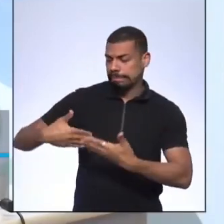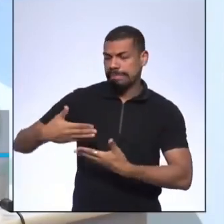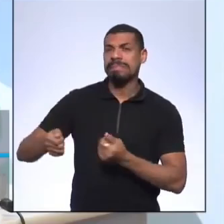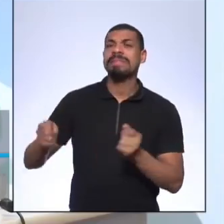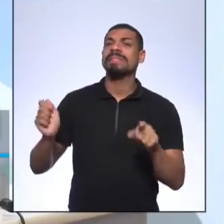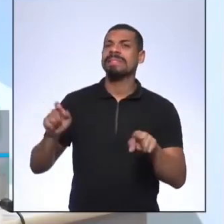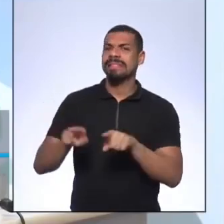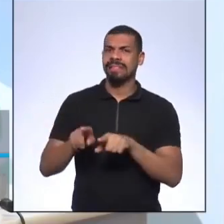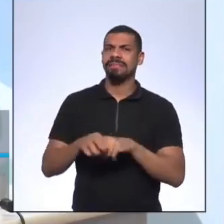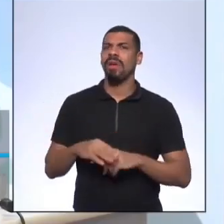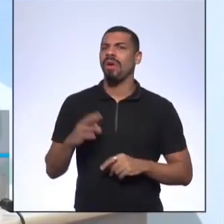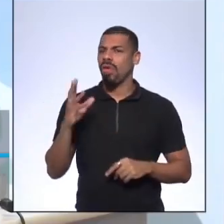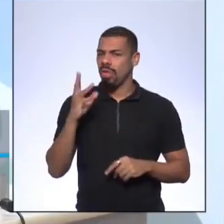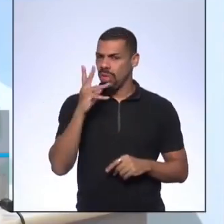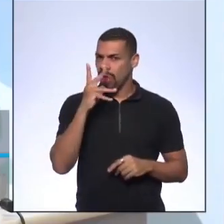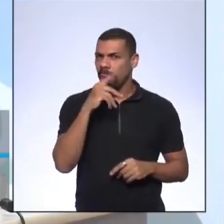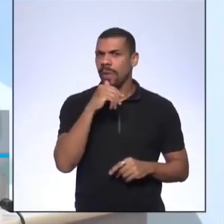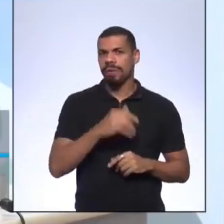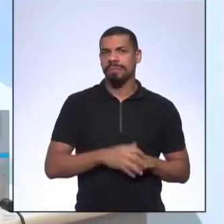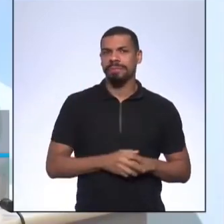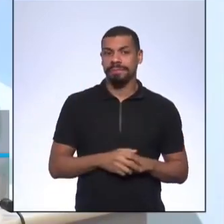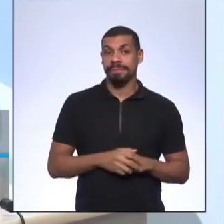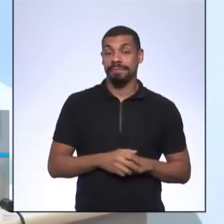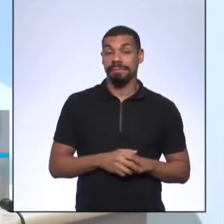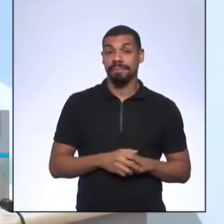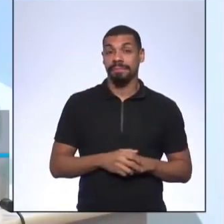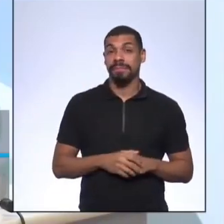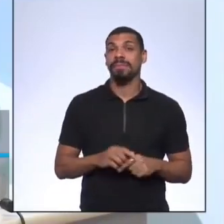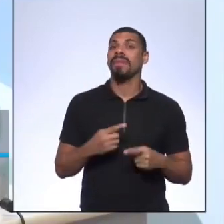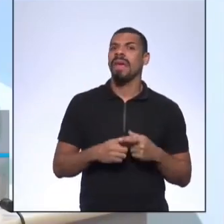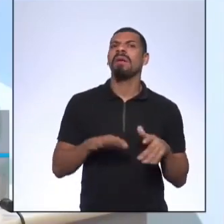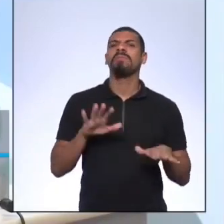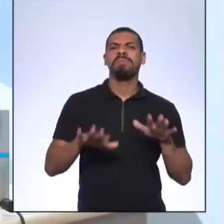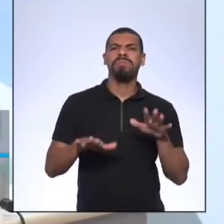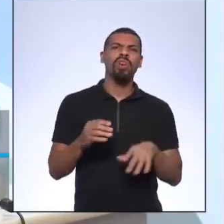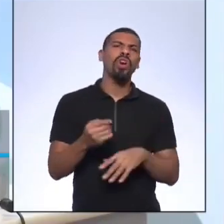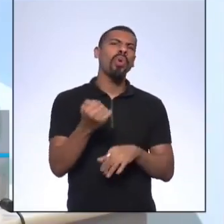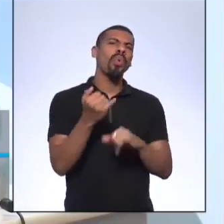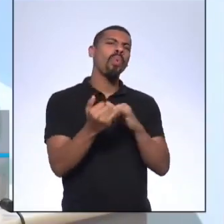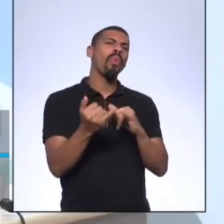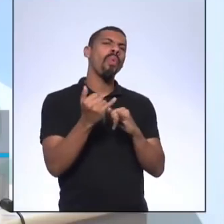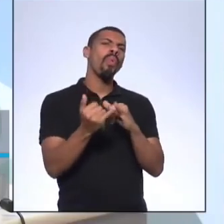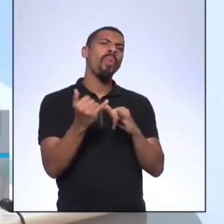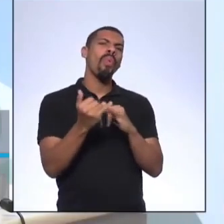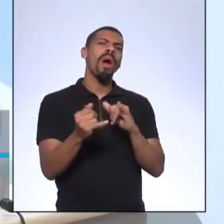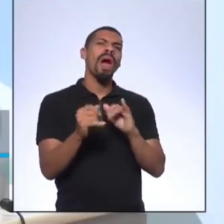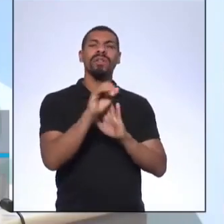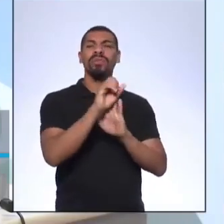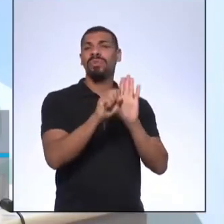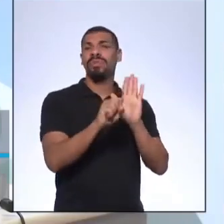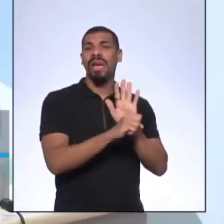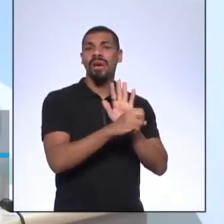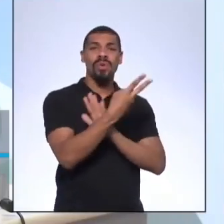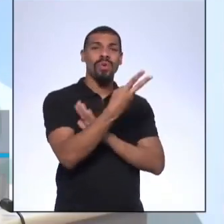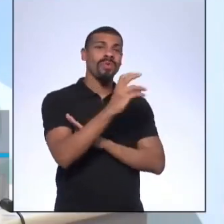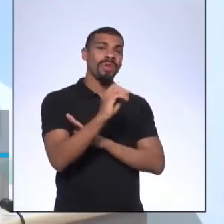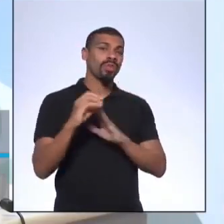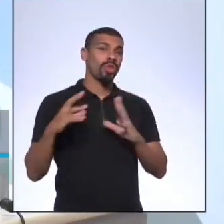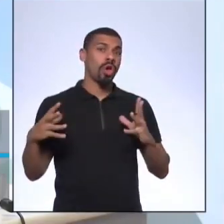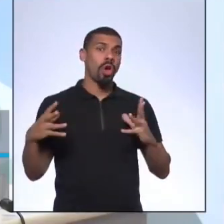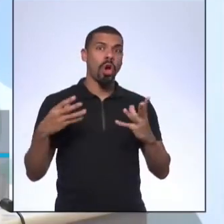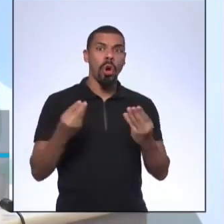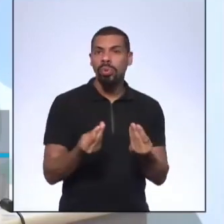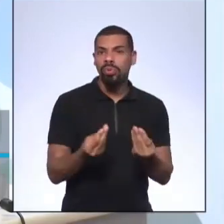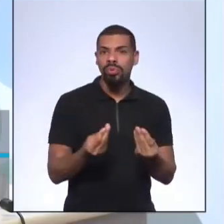da rota não foi do dia para a noite. Pelo contrário, ele levou praticamente quase todo o século XX para que se concluísse